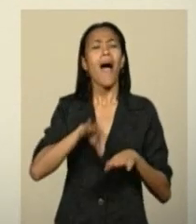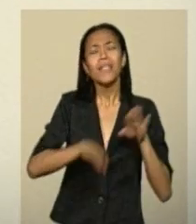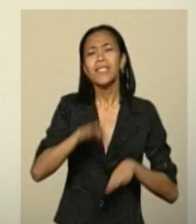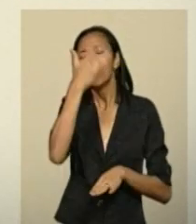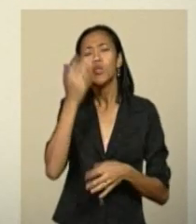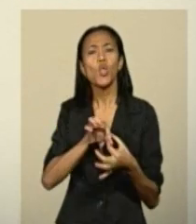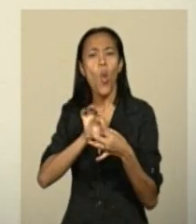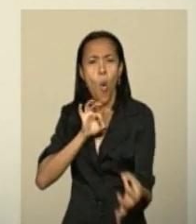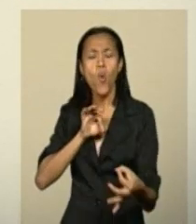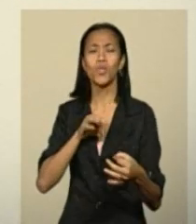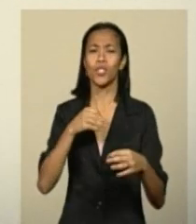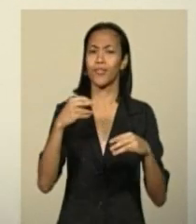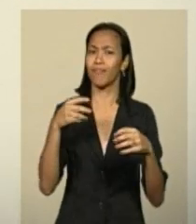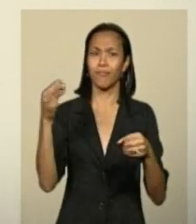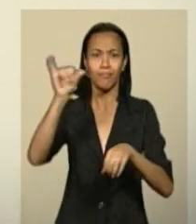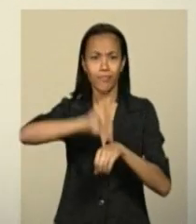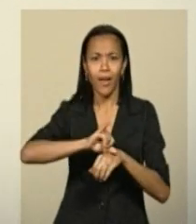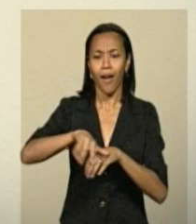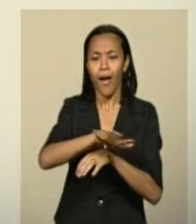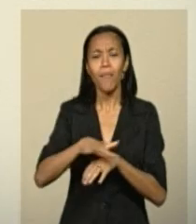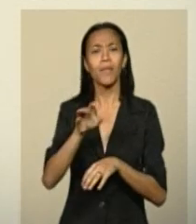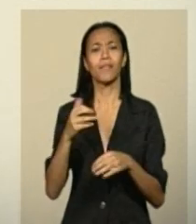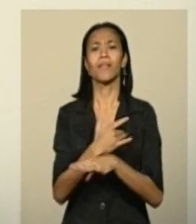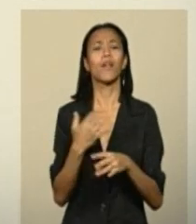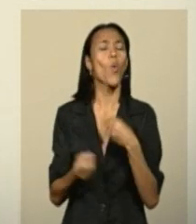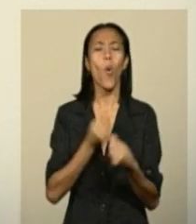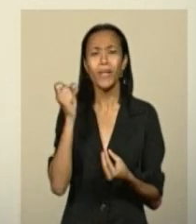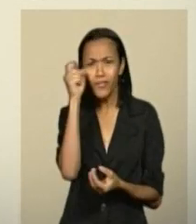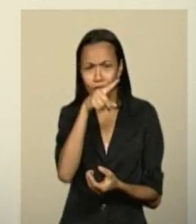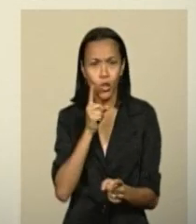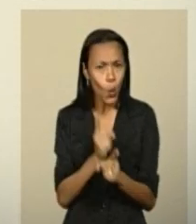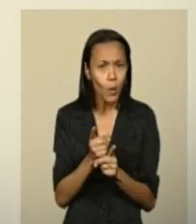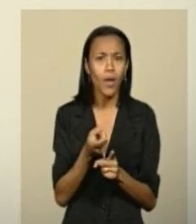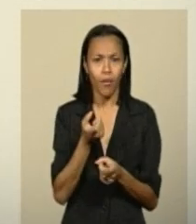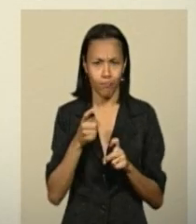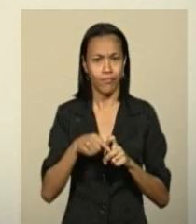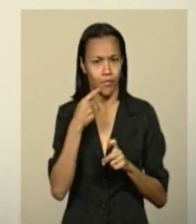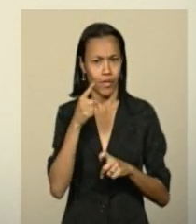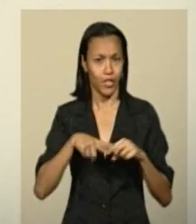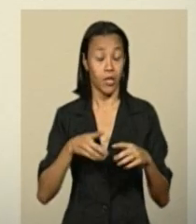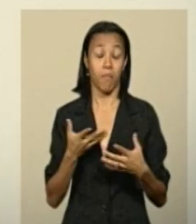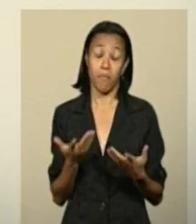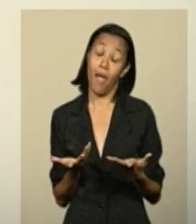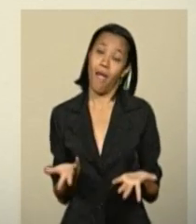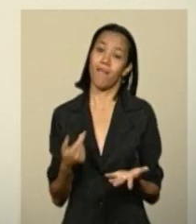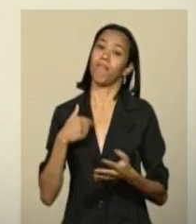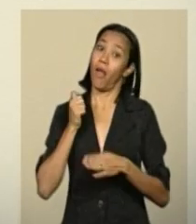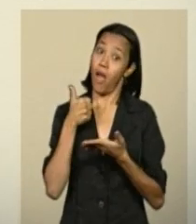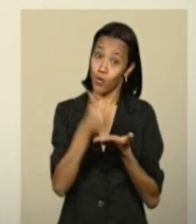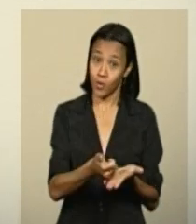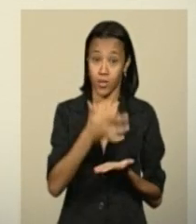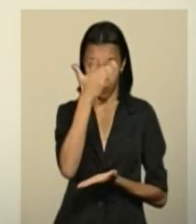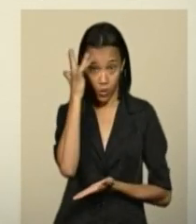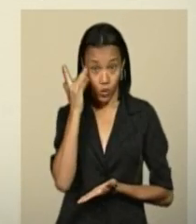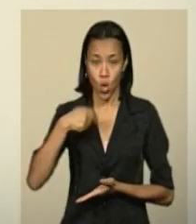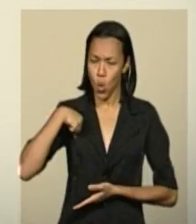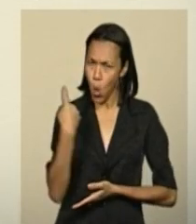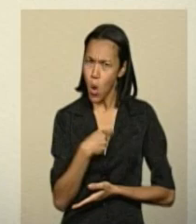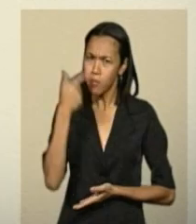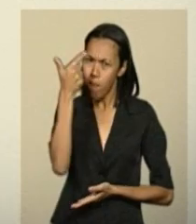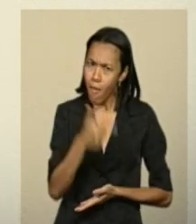moram longe do centro da cidade e é difícil para elas procurar um dentista para atender essas pessoas nós estamos